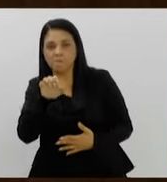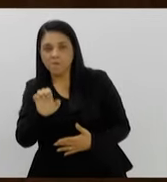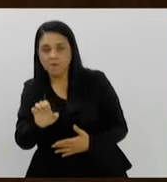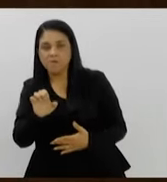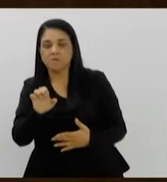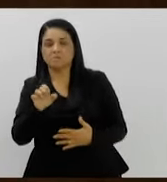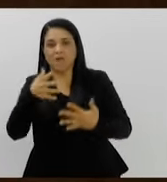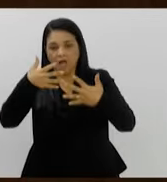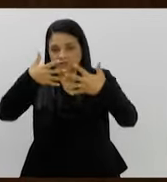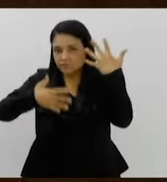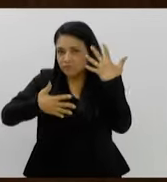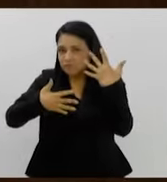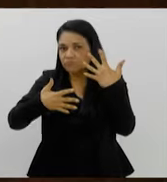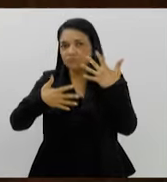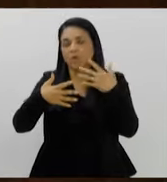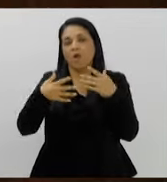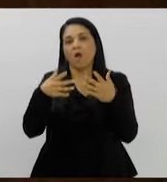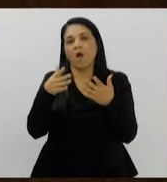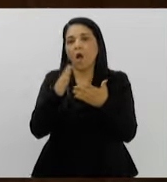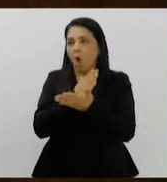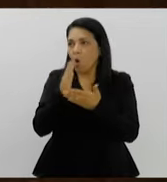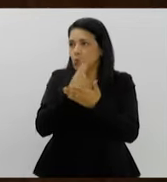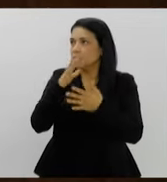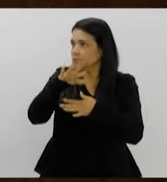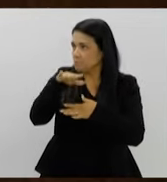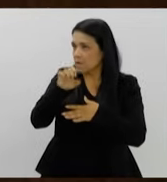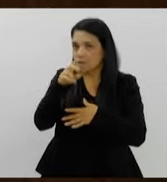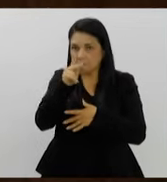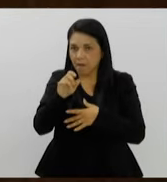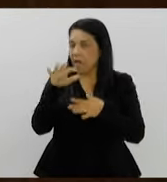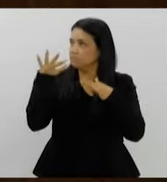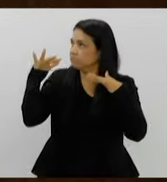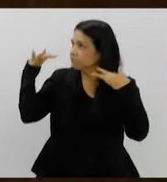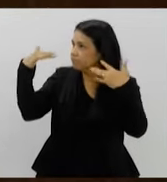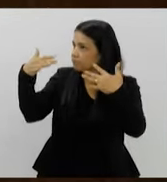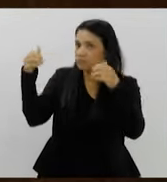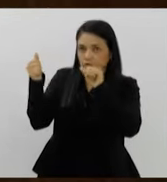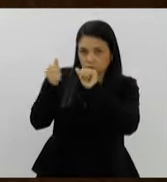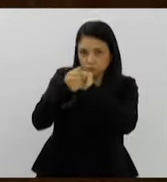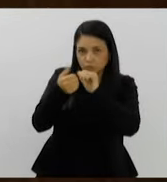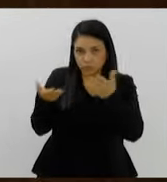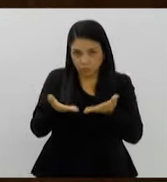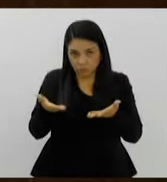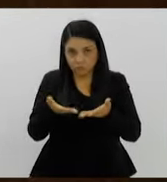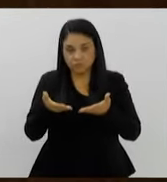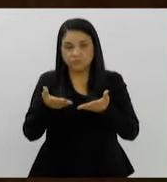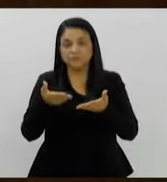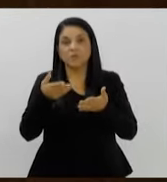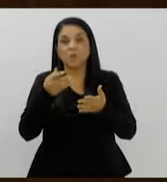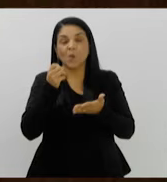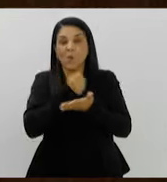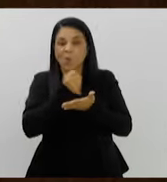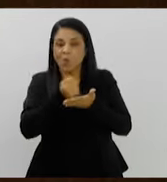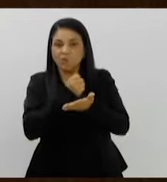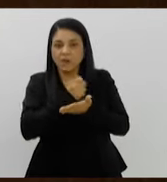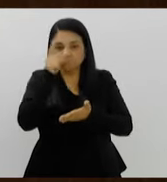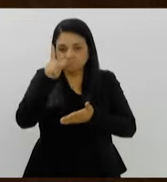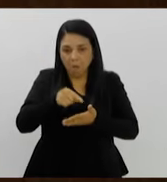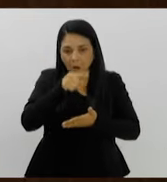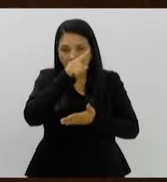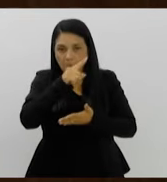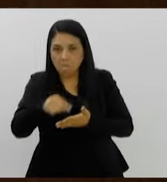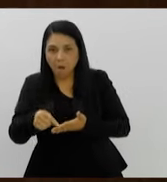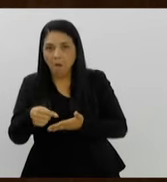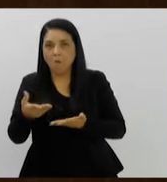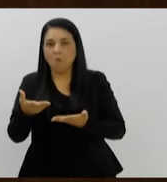Presidente algumas delas estão aqui conosco inclusive mães e pais que estão tendo seu contratos cancelados unilateralmente